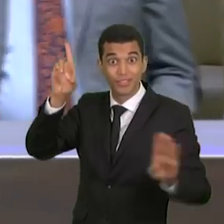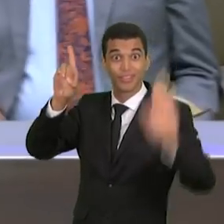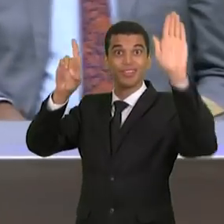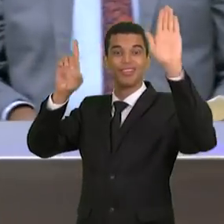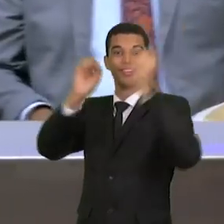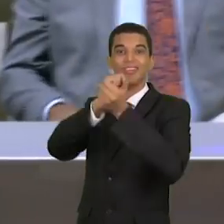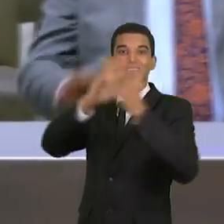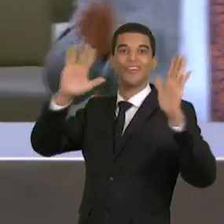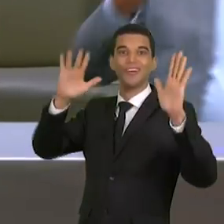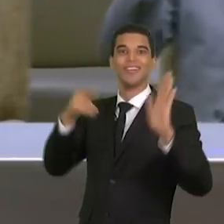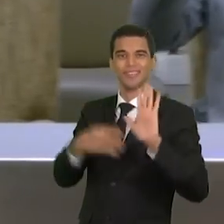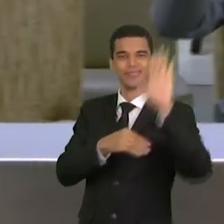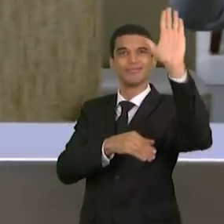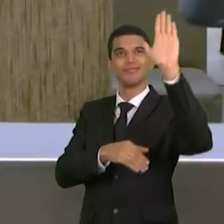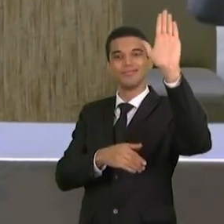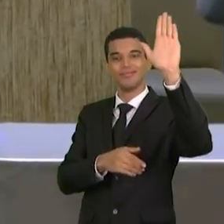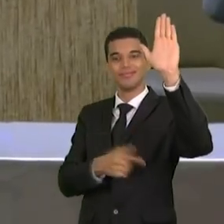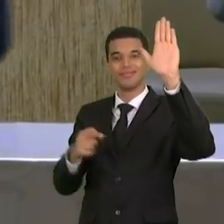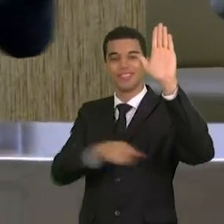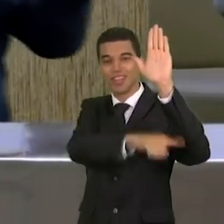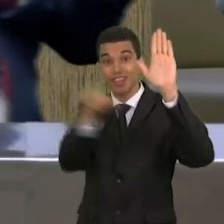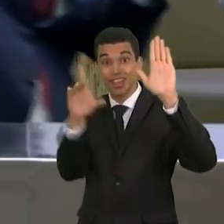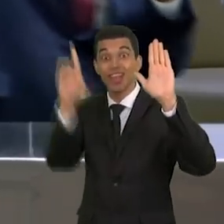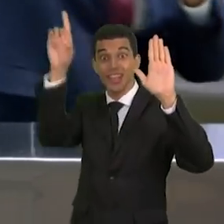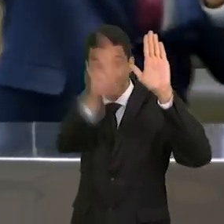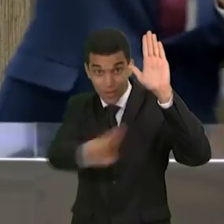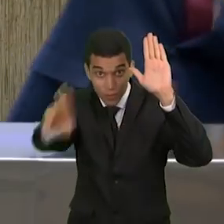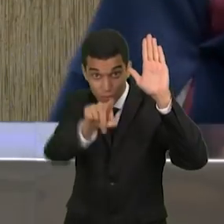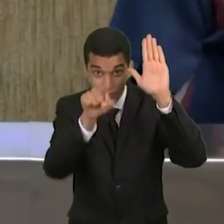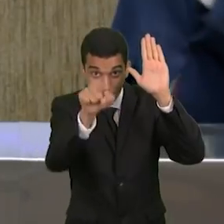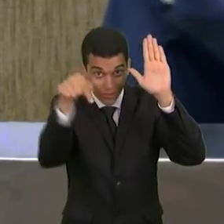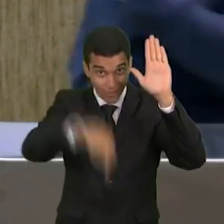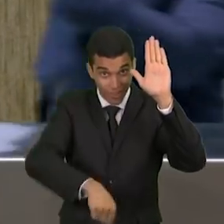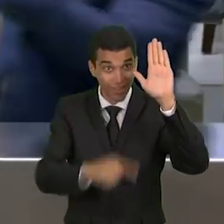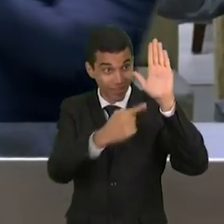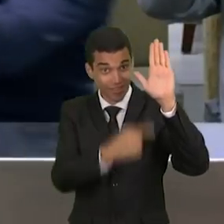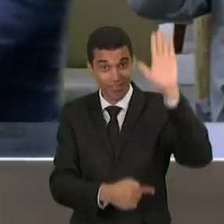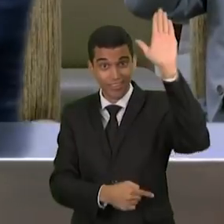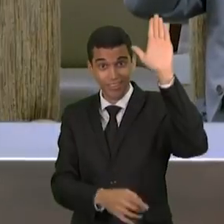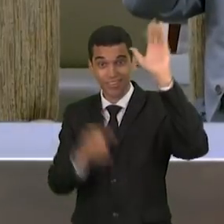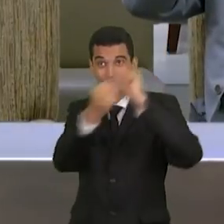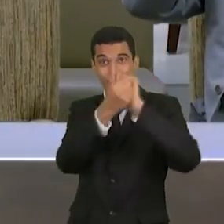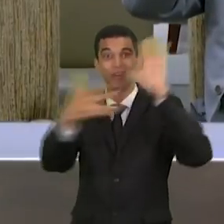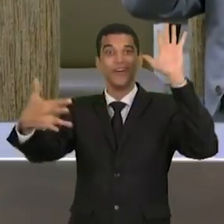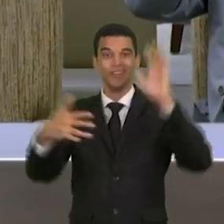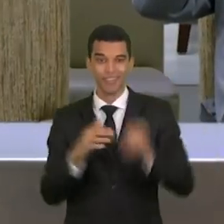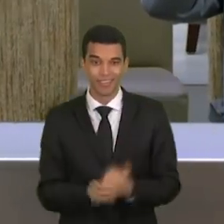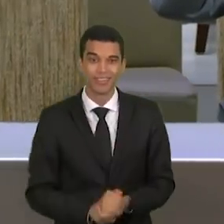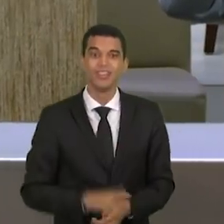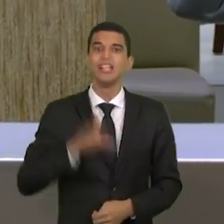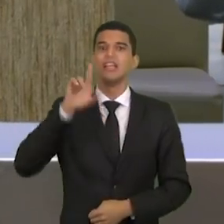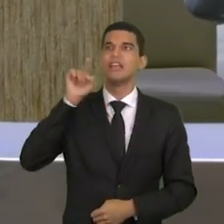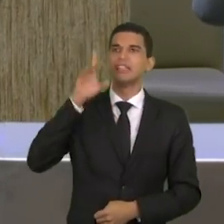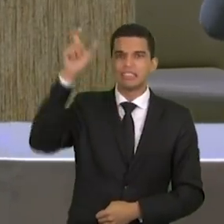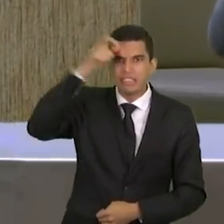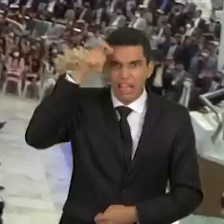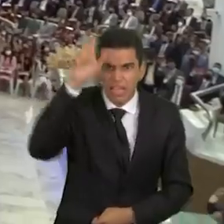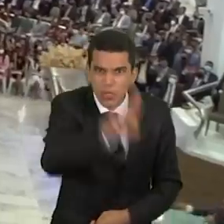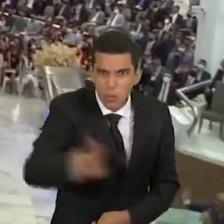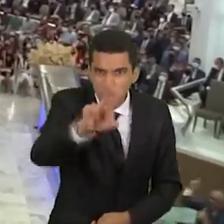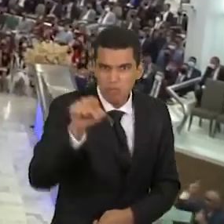Segura a mão aí no alto, segura. Quem é instrumento de Deus aqui? Você não é instrumento de